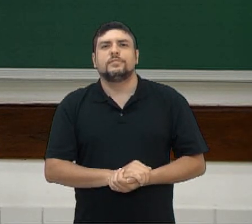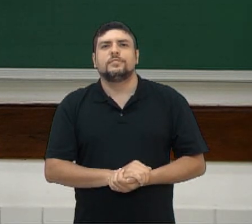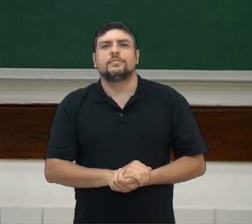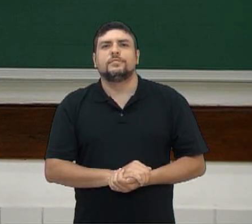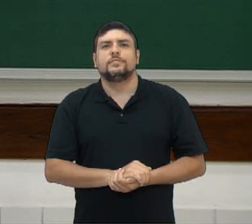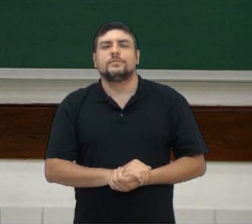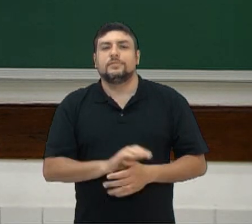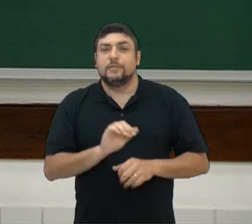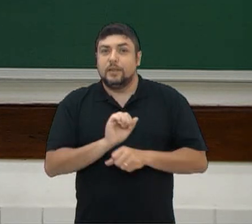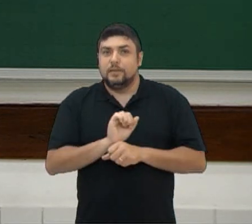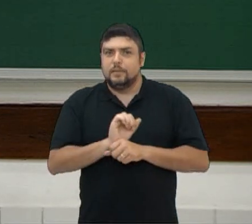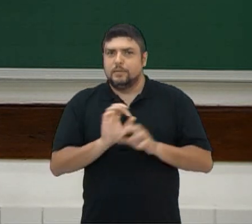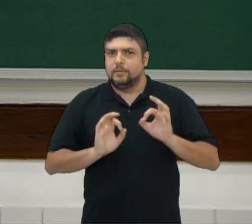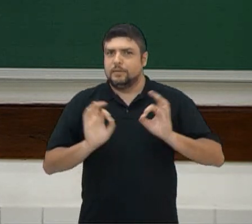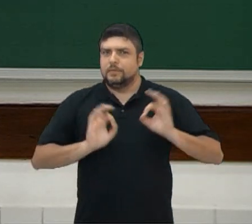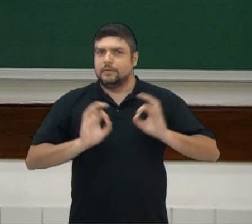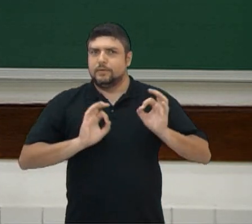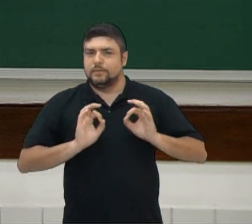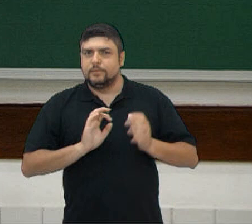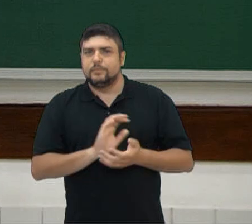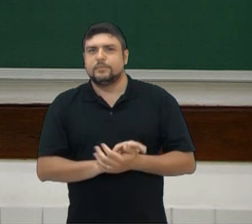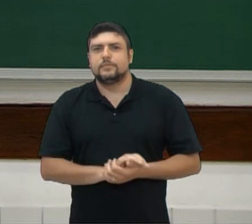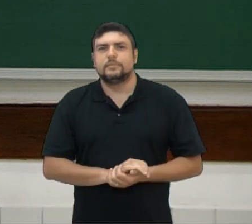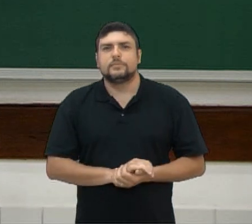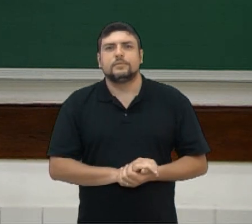Espera lá que eu vou me acertar no tom.